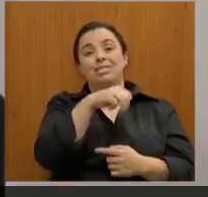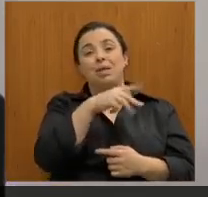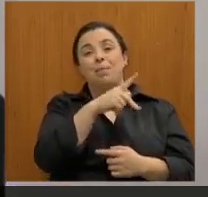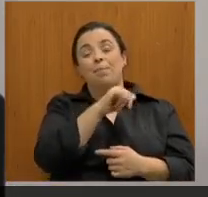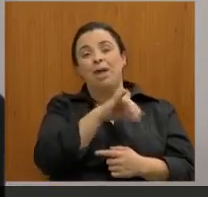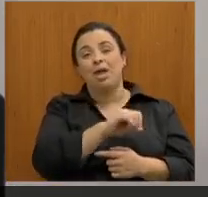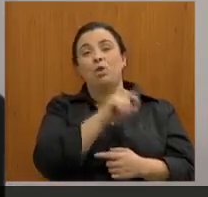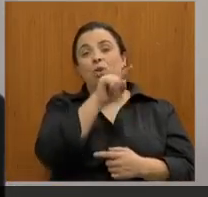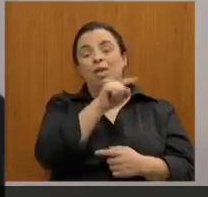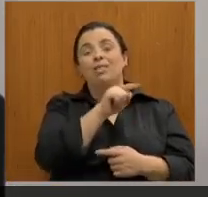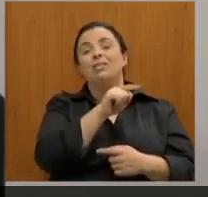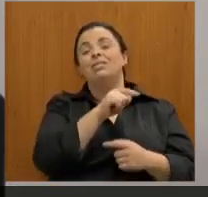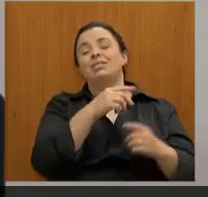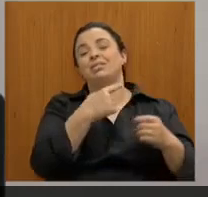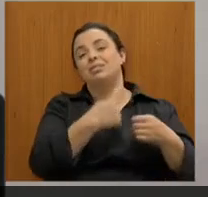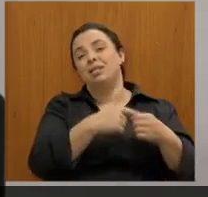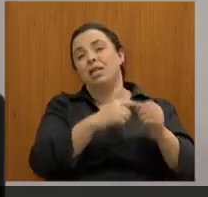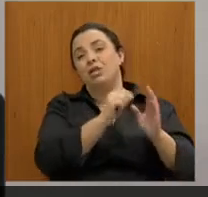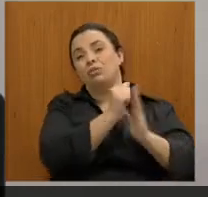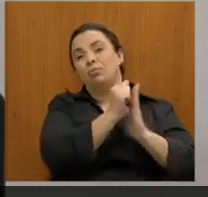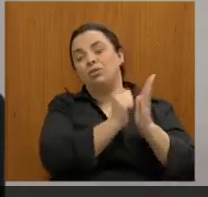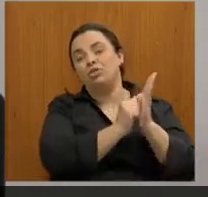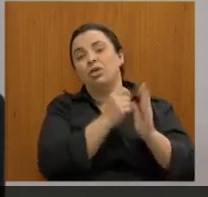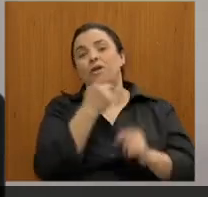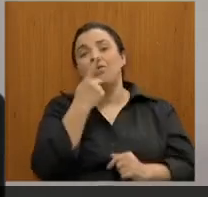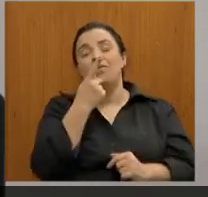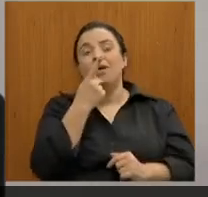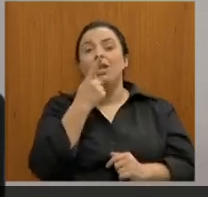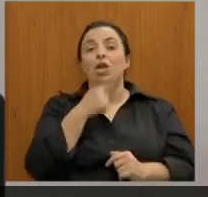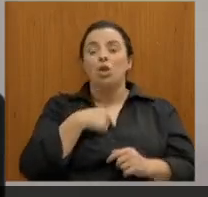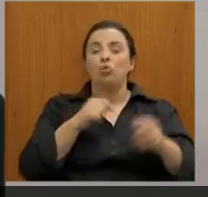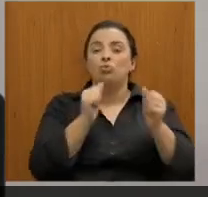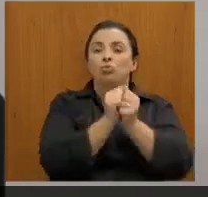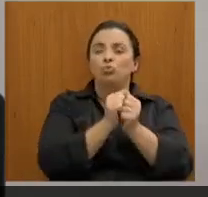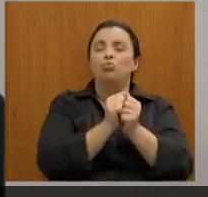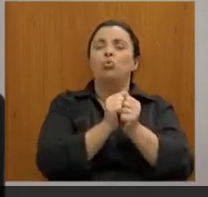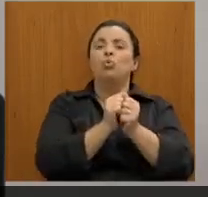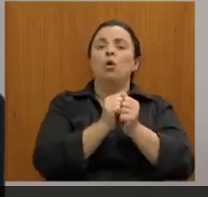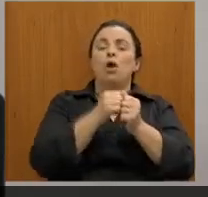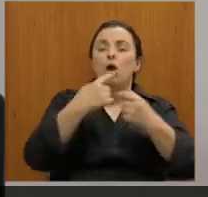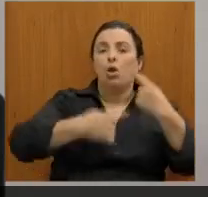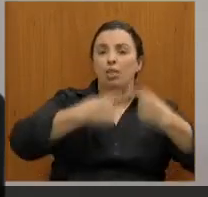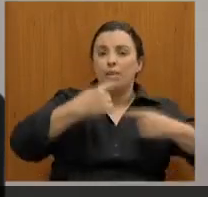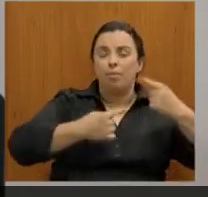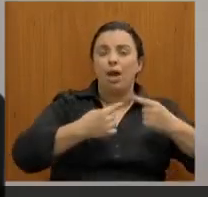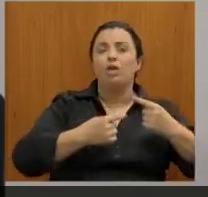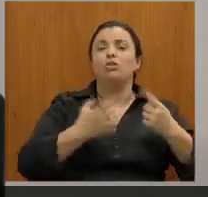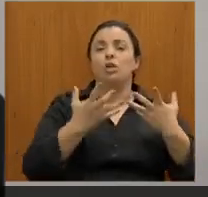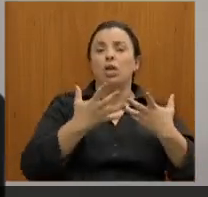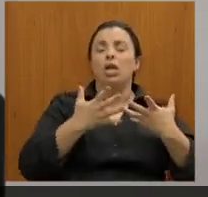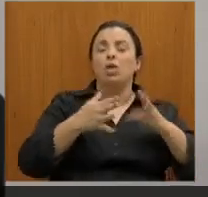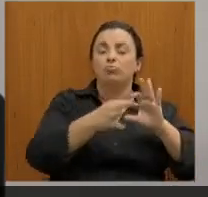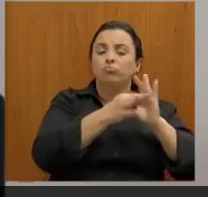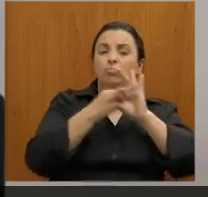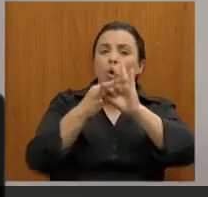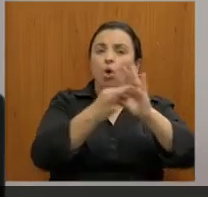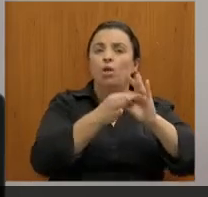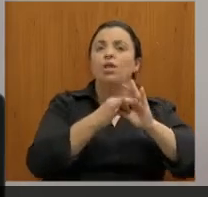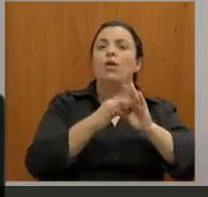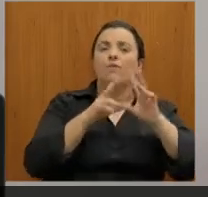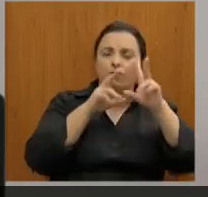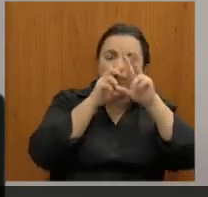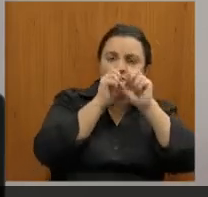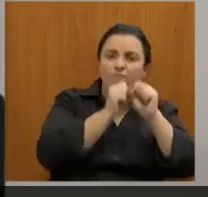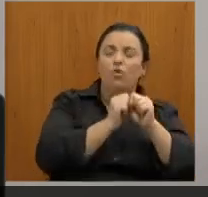parabenizo atores e faço Coral debate com propósito de unir forças em todas as lutas em nome da rede